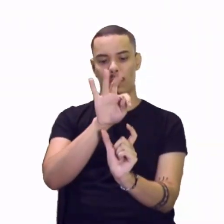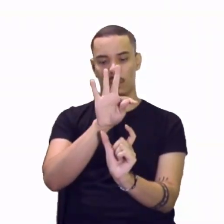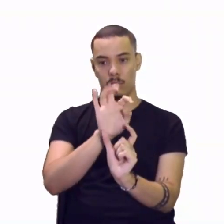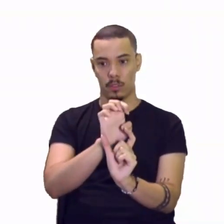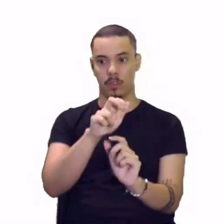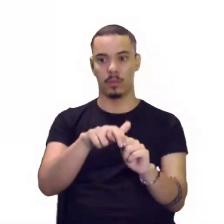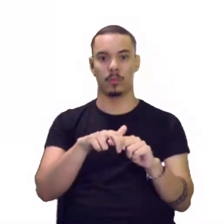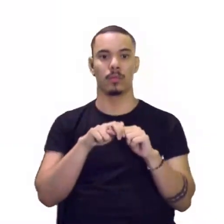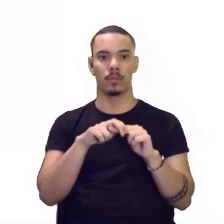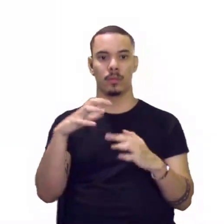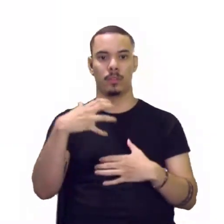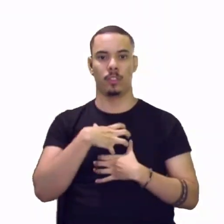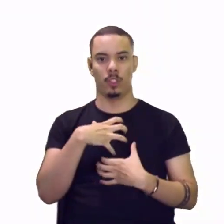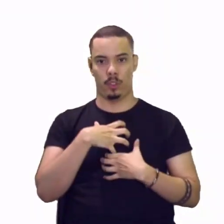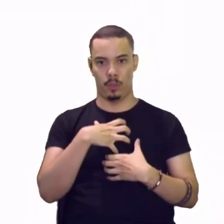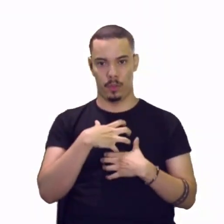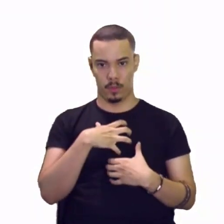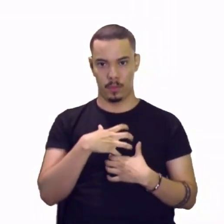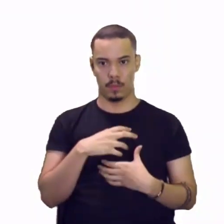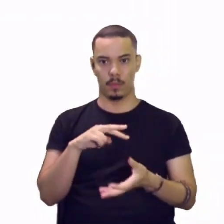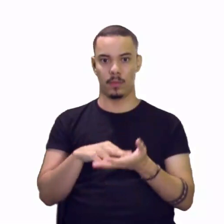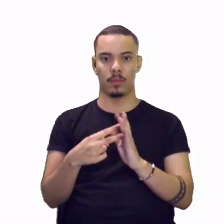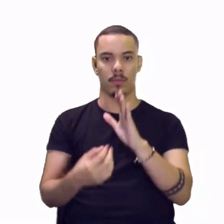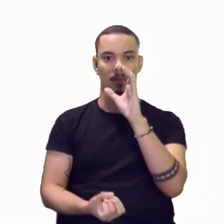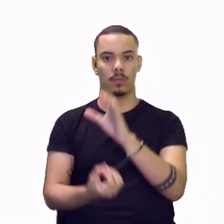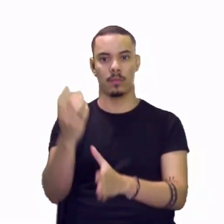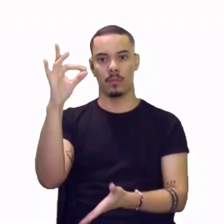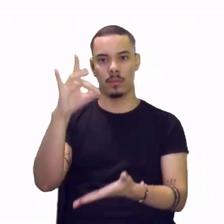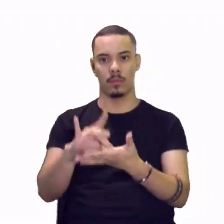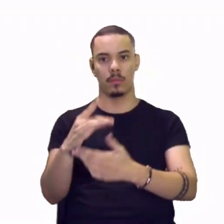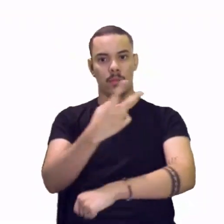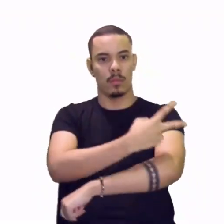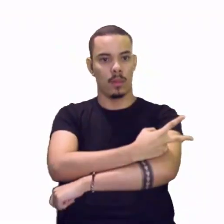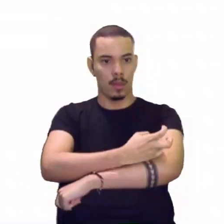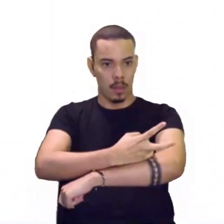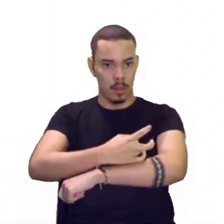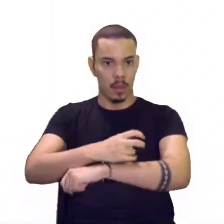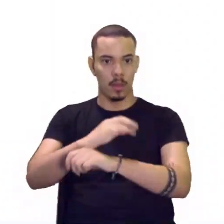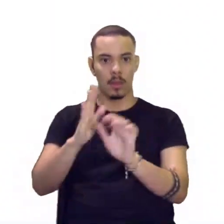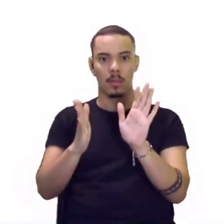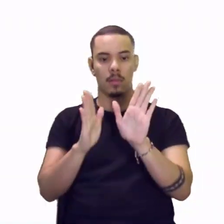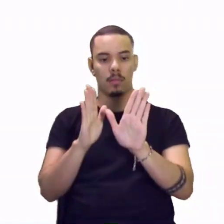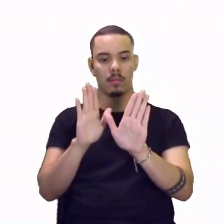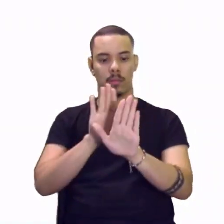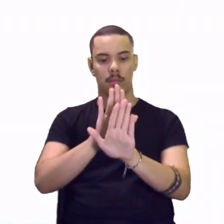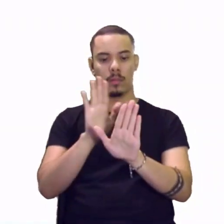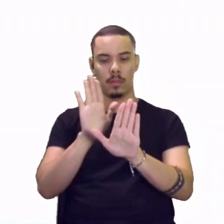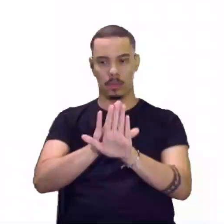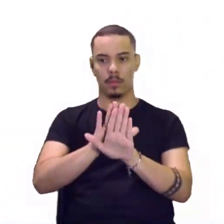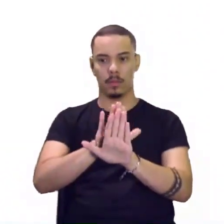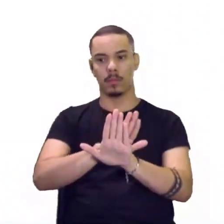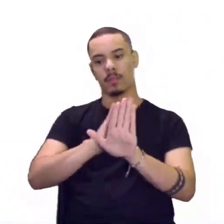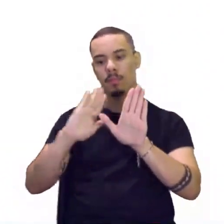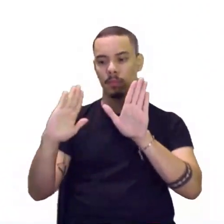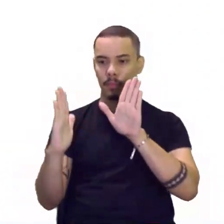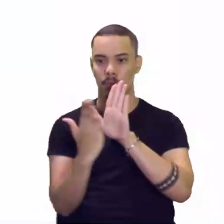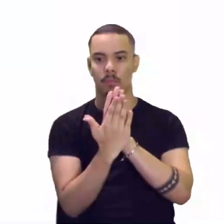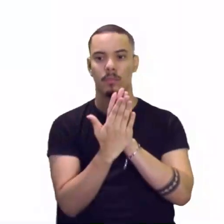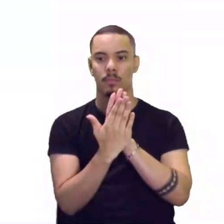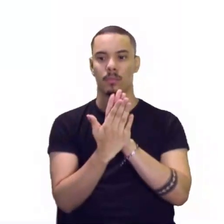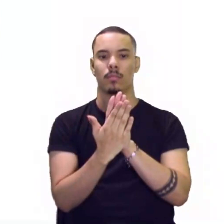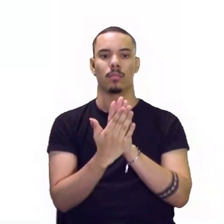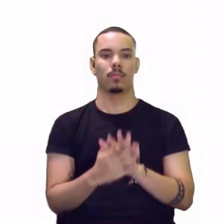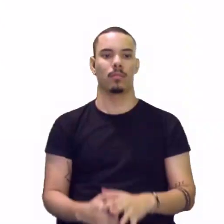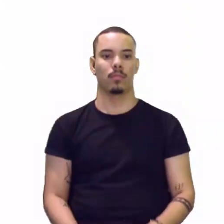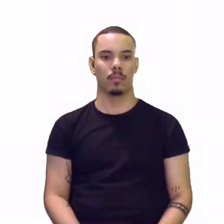o sentido da palavra, né, real seria o que se põe à frente de algo. Vamos lá,